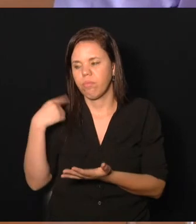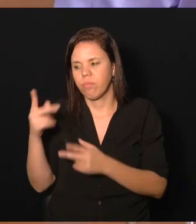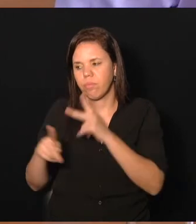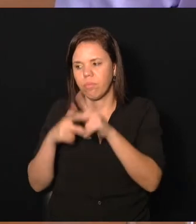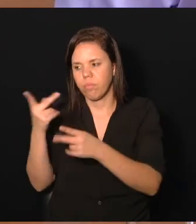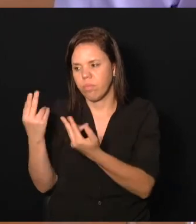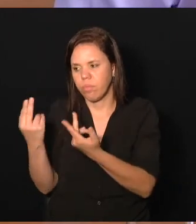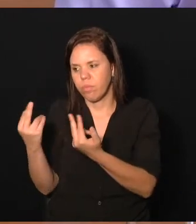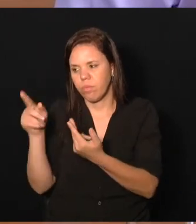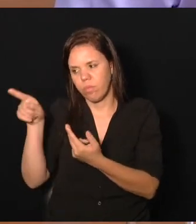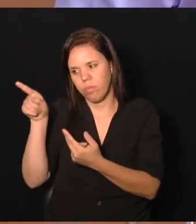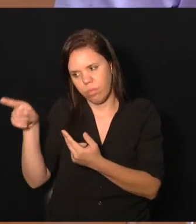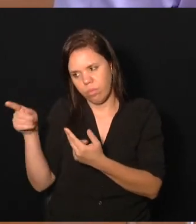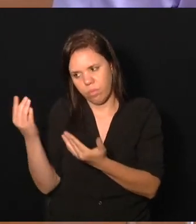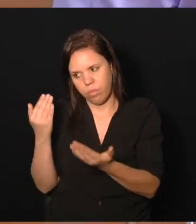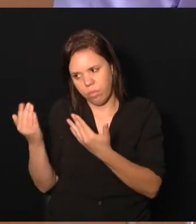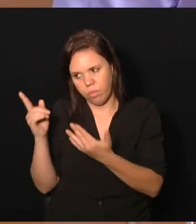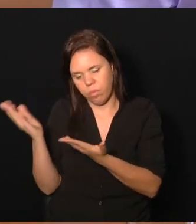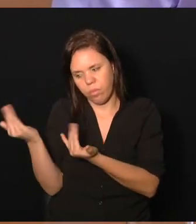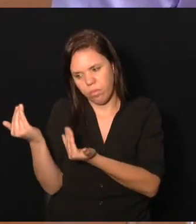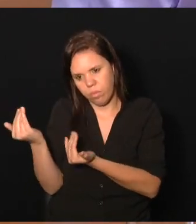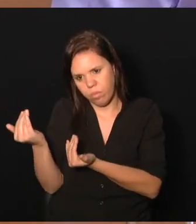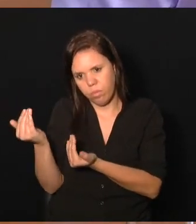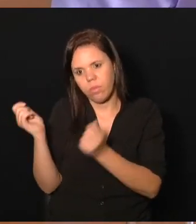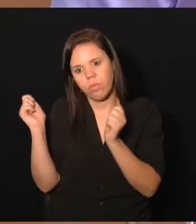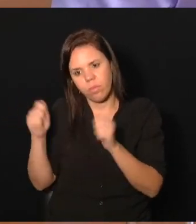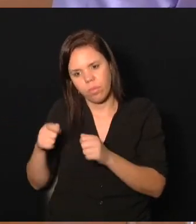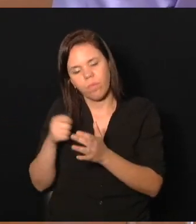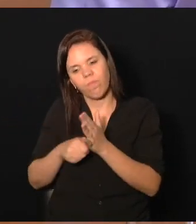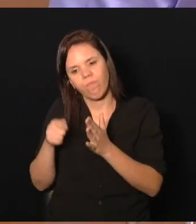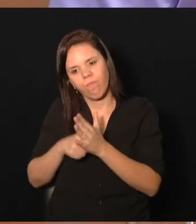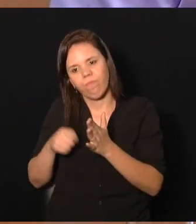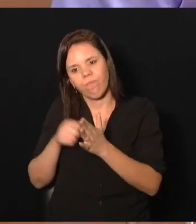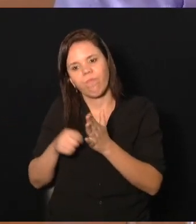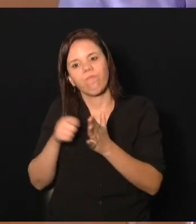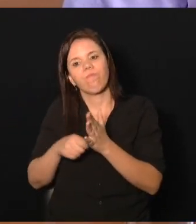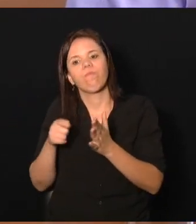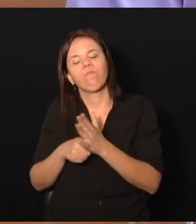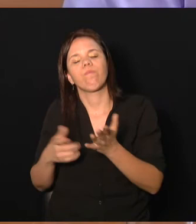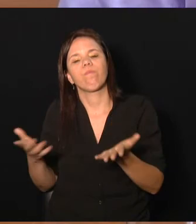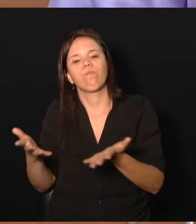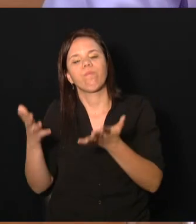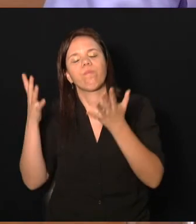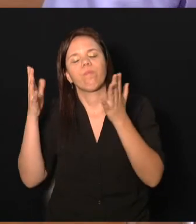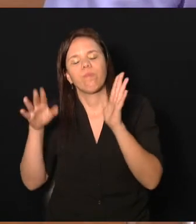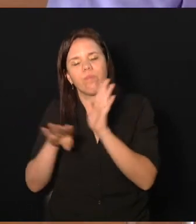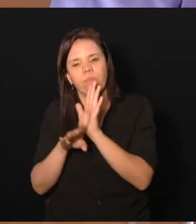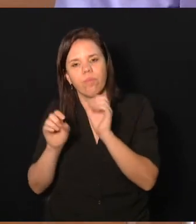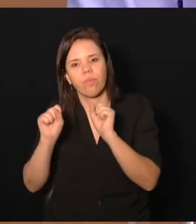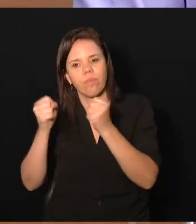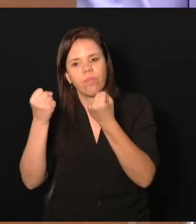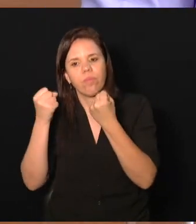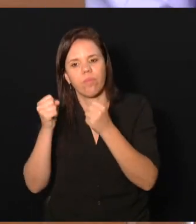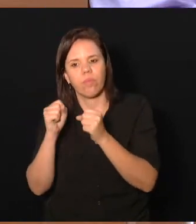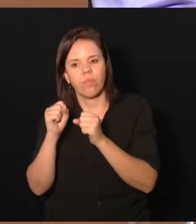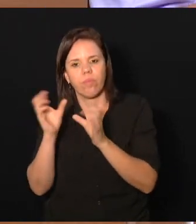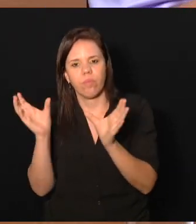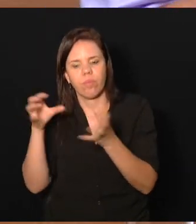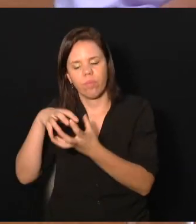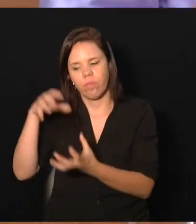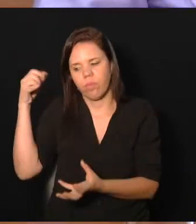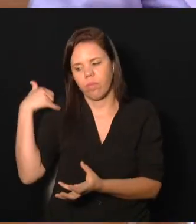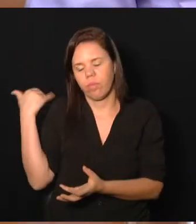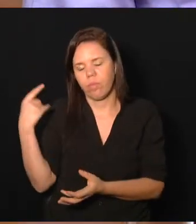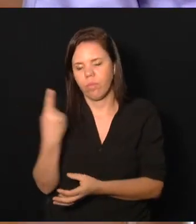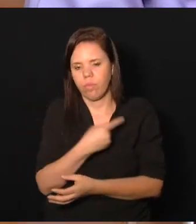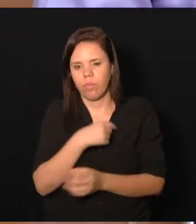como o senhor, jovial, possa continuar nessa luta aí, levantar essa bandeira, né? E que nós possamos,